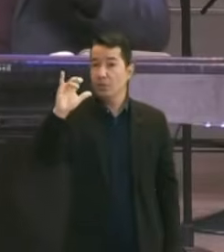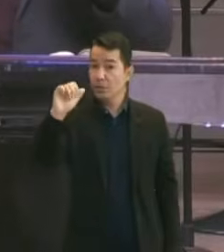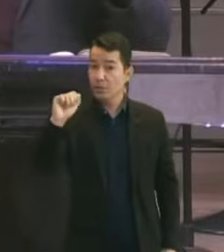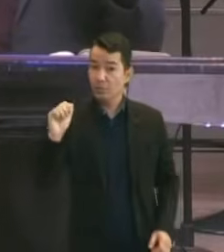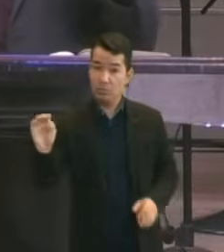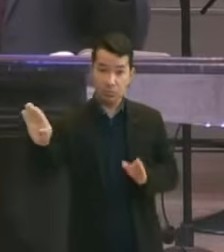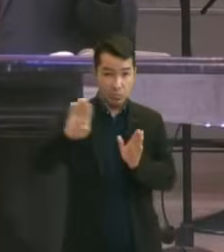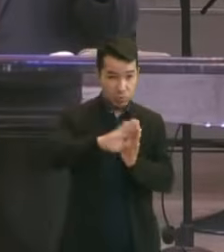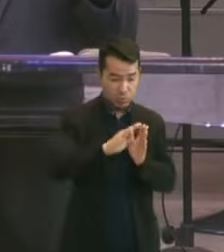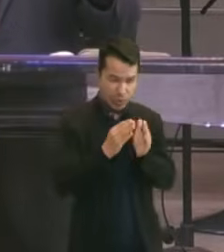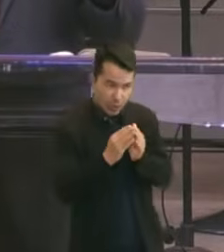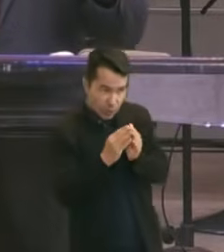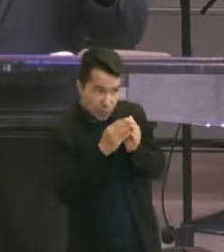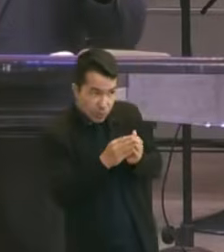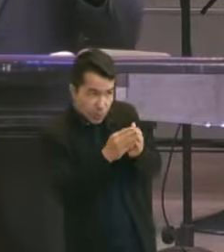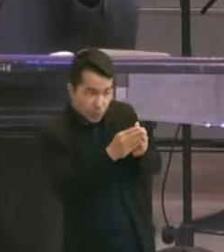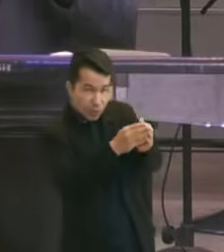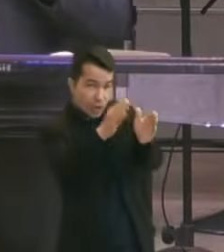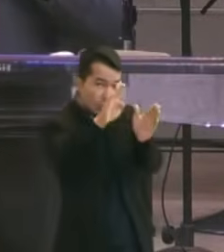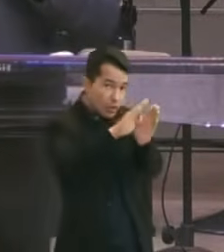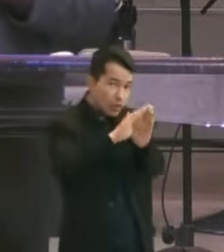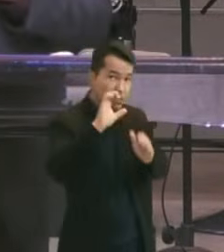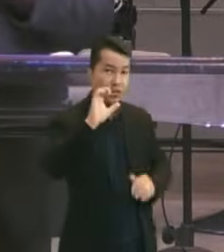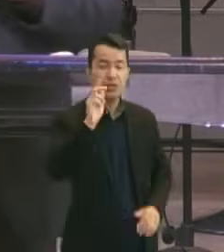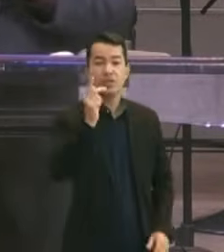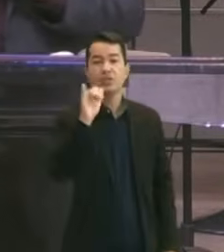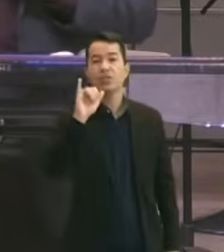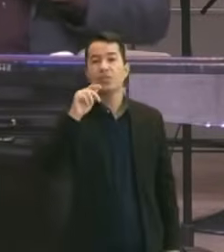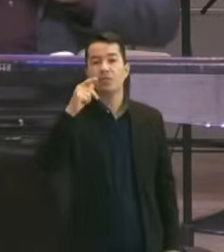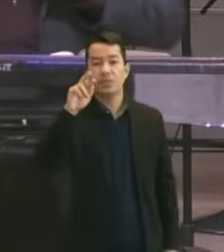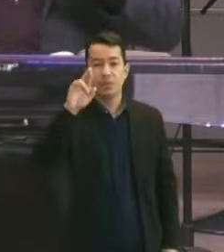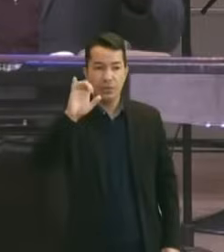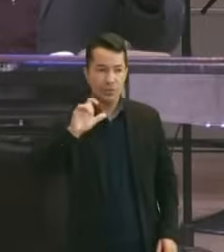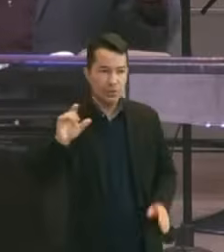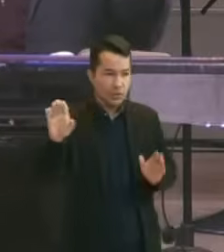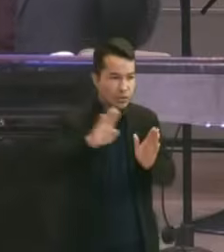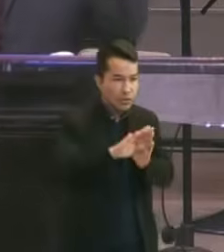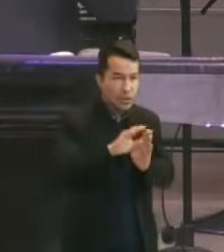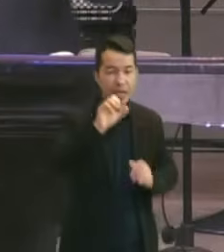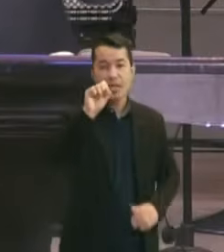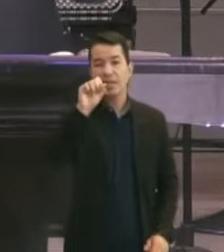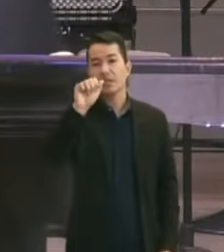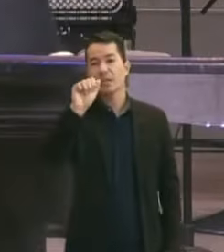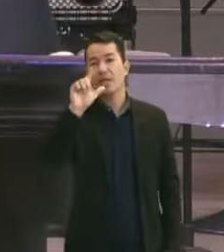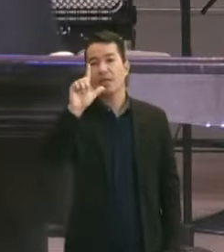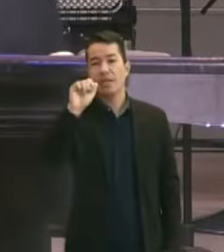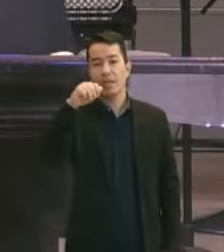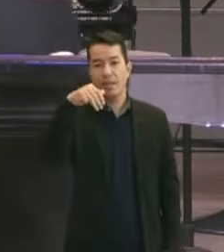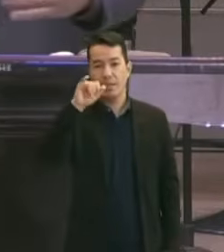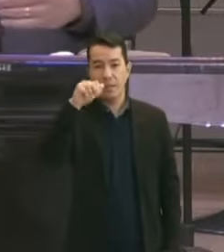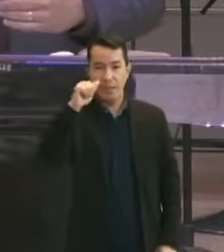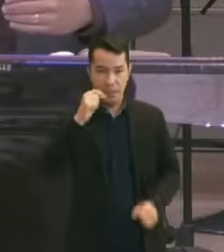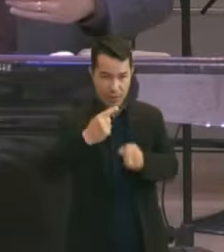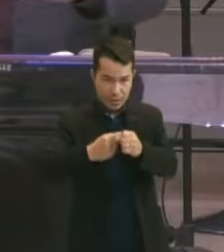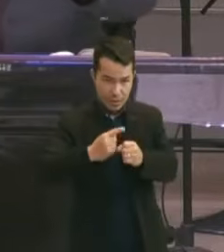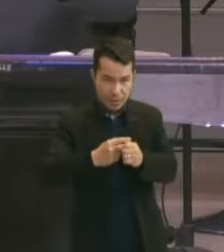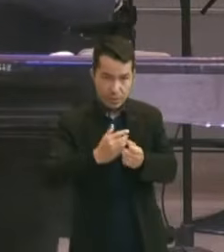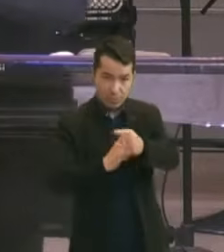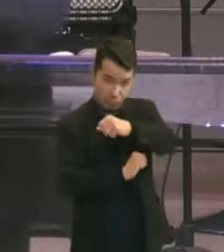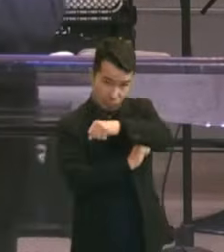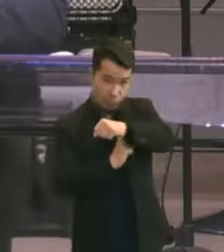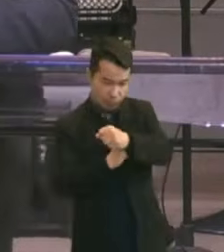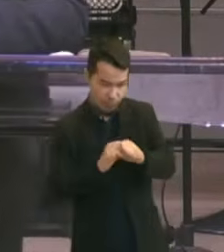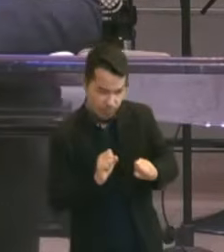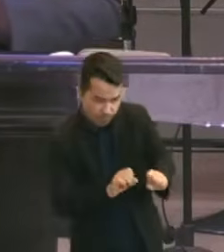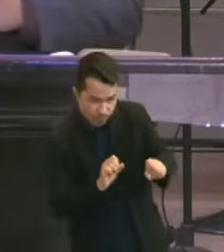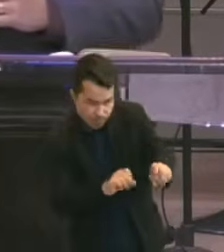Quando chegaram à cidade de Salamina, começaram a anunciar a palavra de Deus nas sinagogas. E eles tinham João Marcos para ajudá-los no